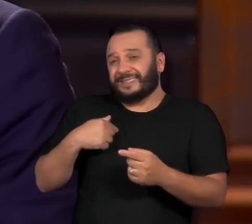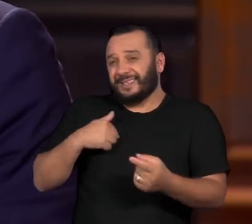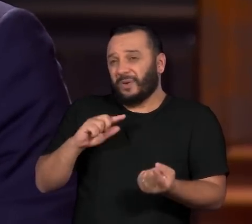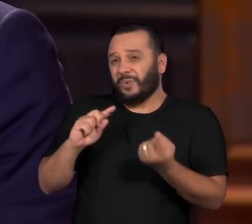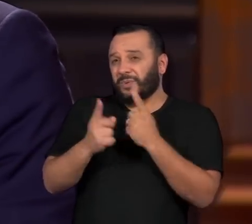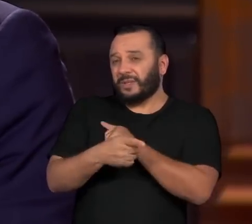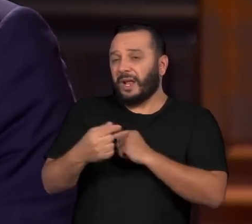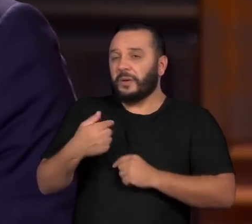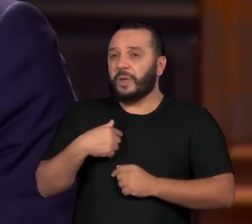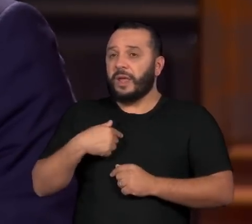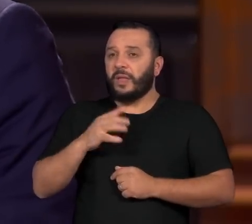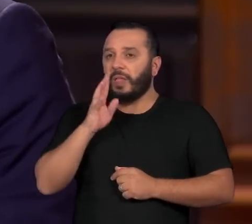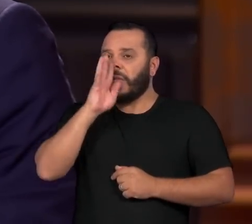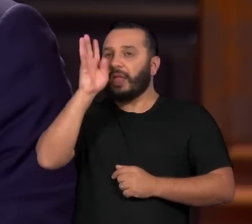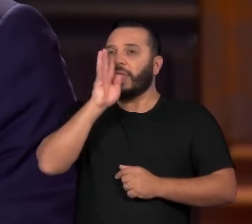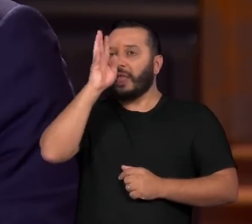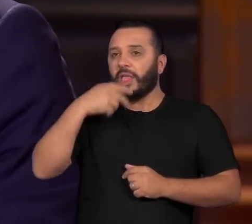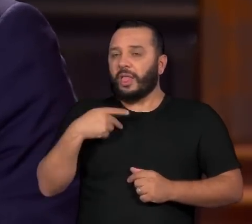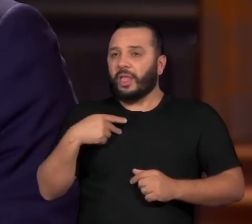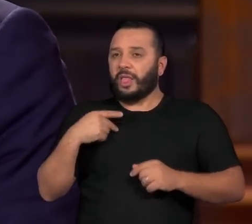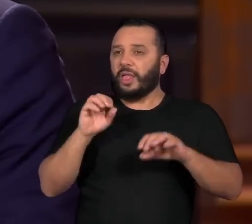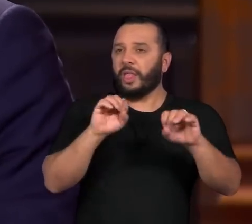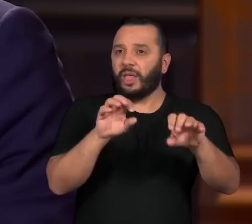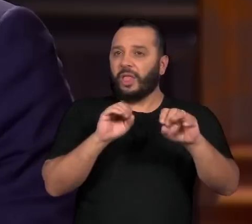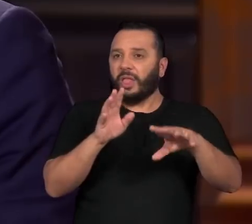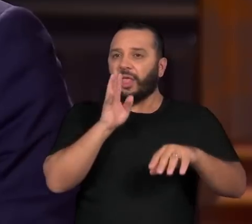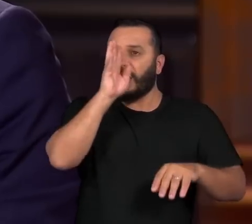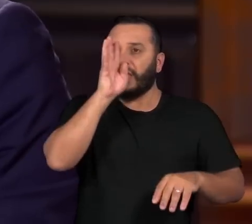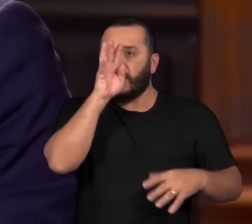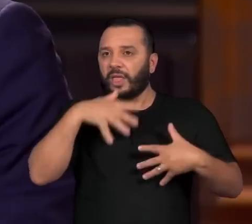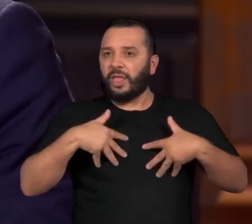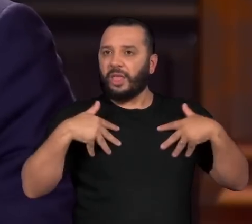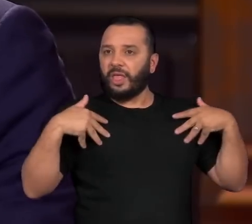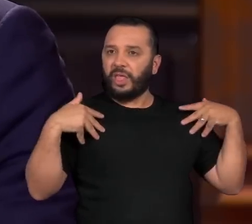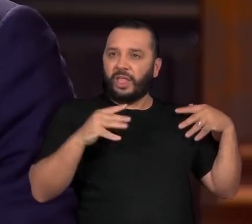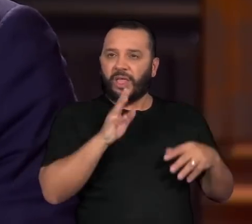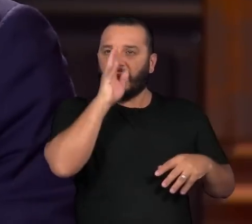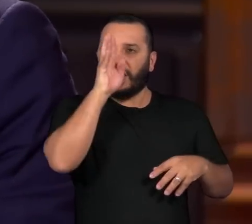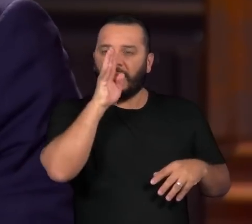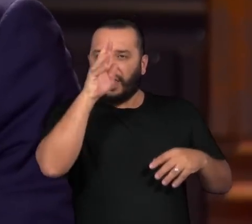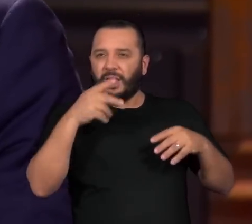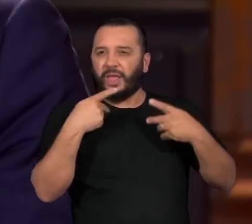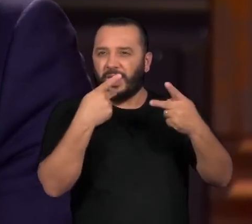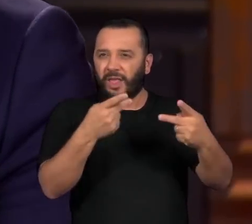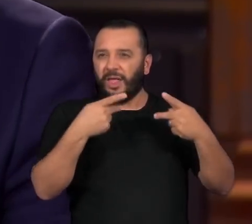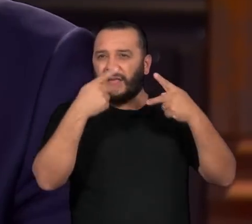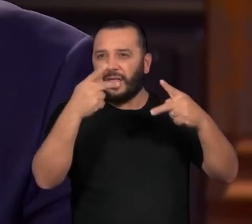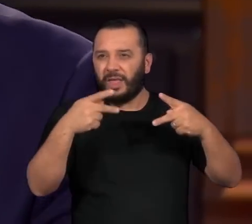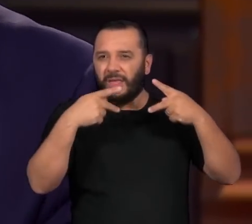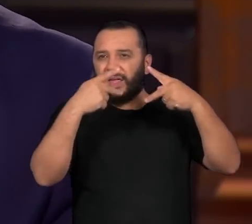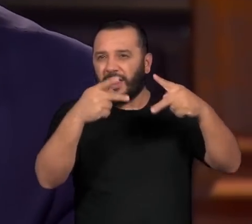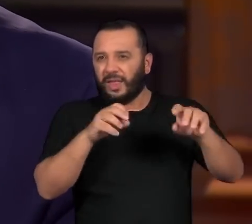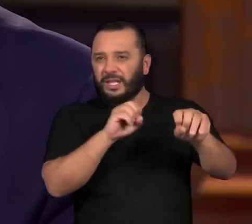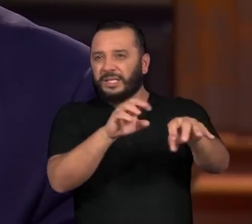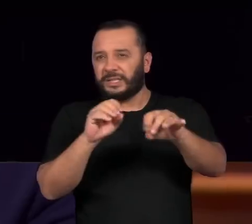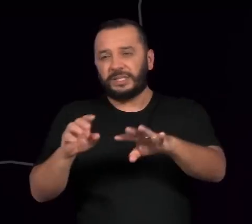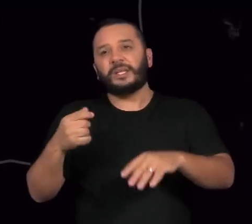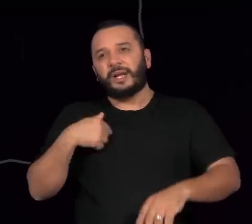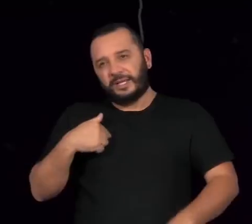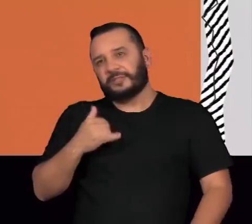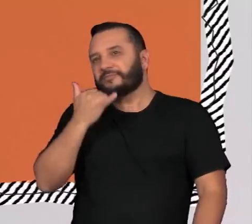de nós mesmos. Nós nos tornamos vaidosos, excêntricos e